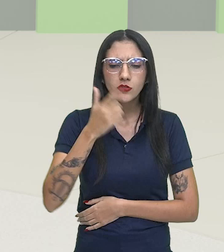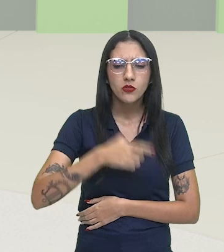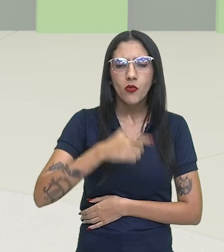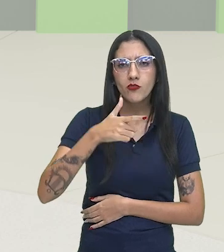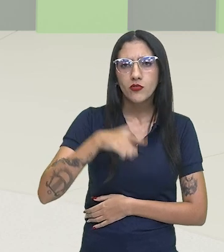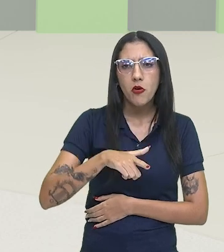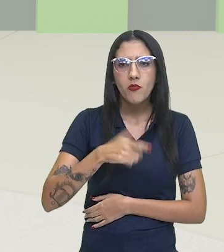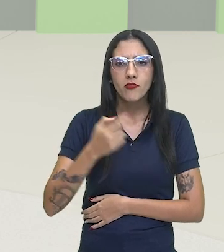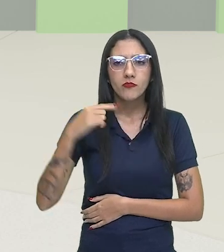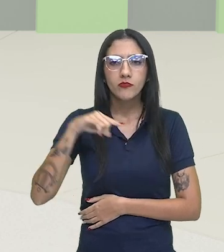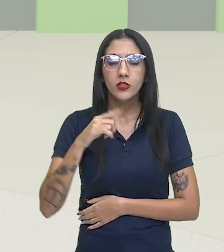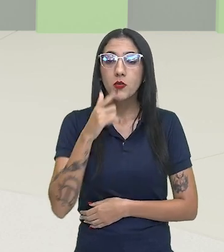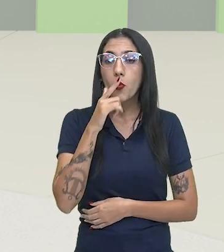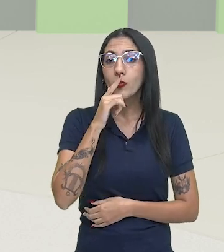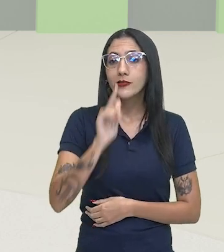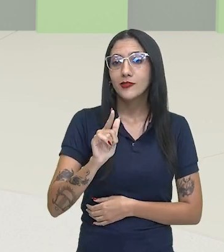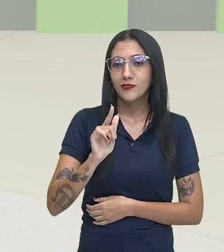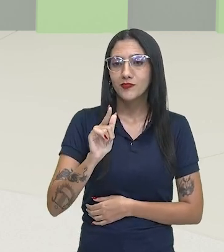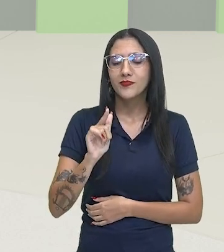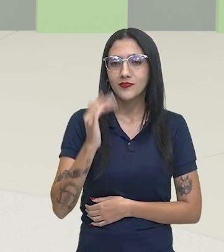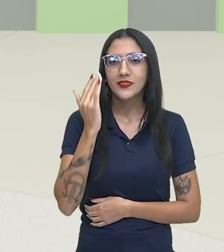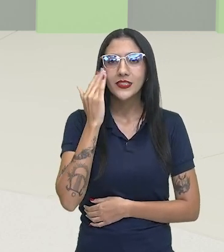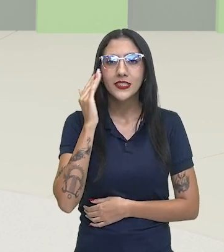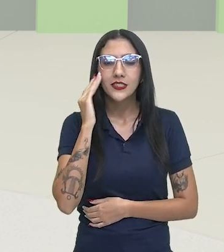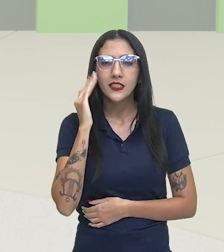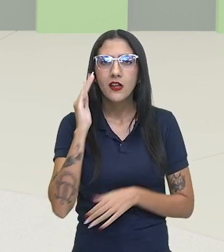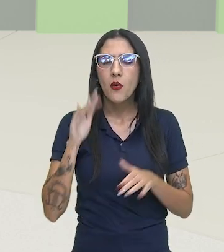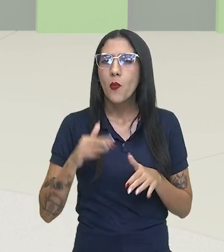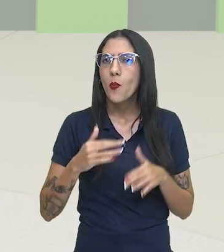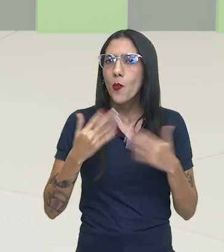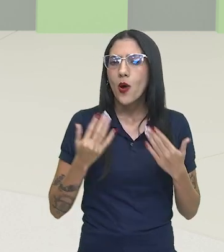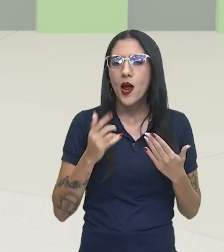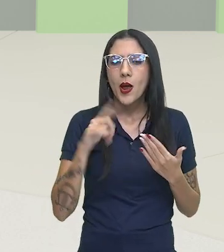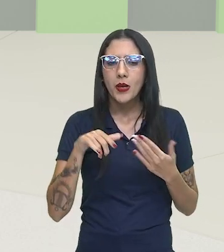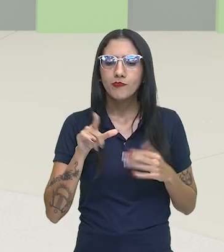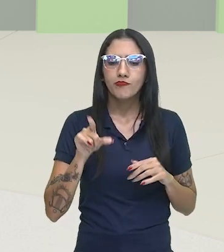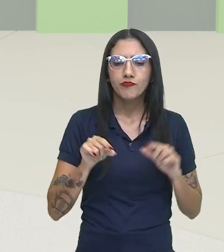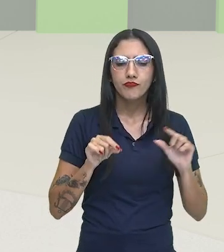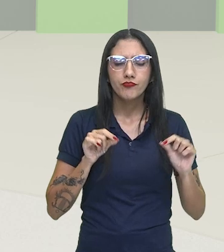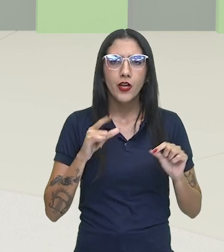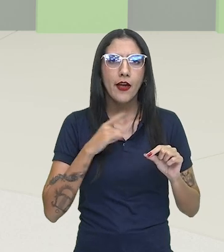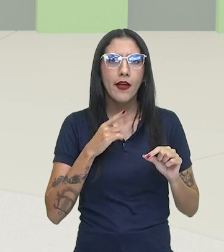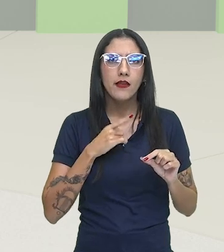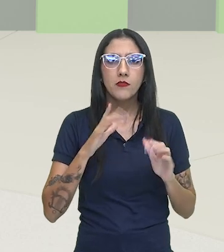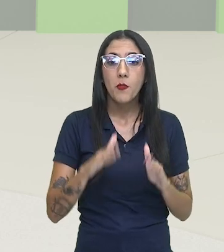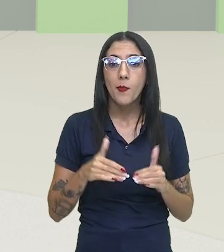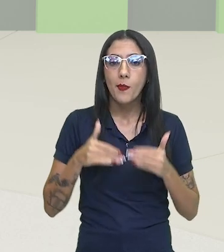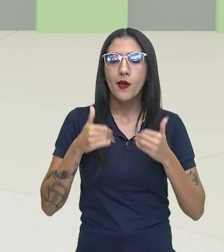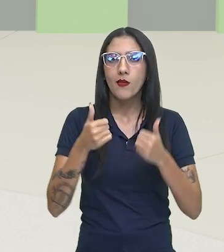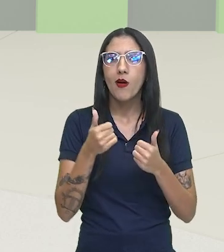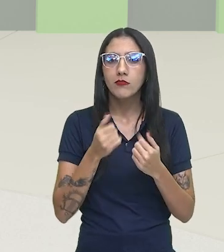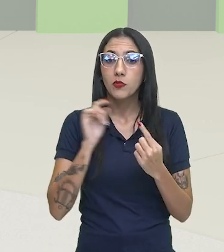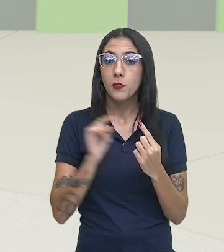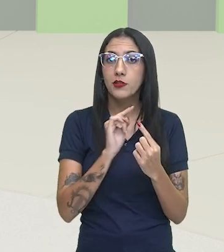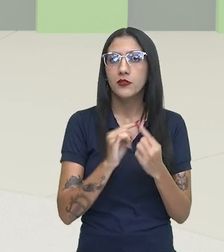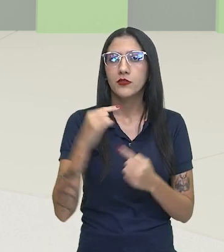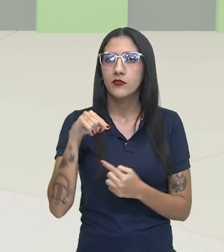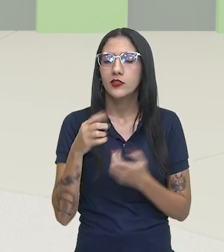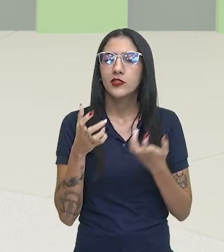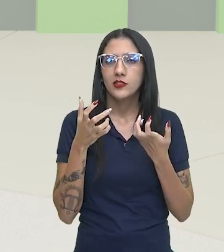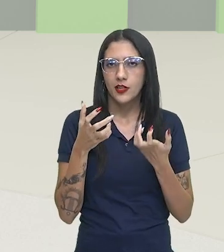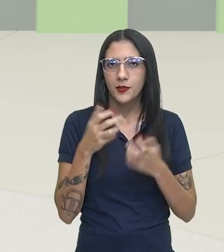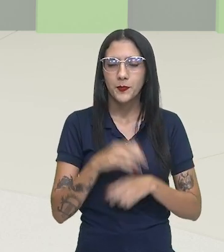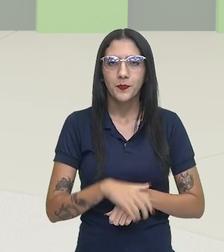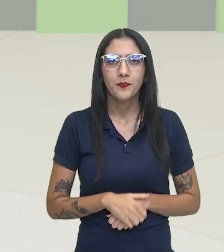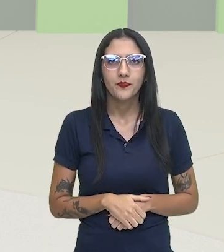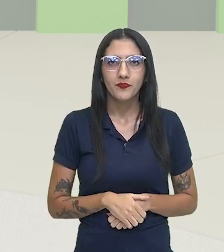você descobriu qual daqueles melhor estaria adequado para o que você queria. Eu